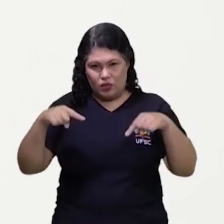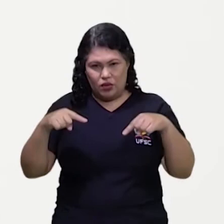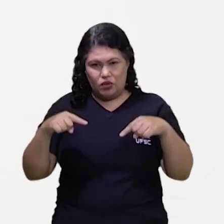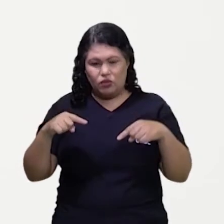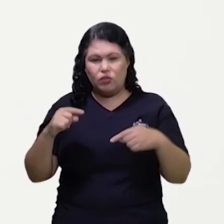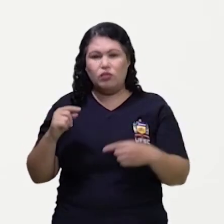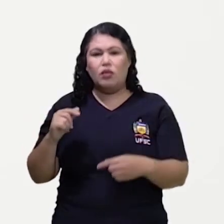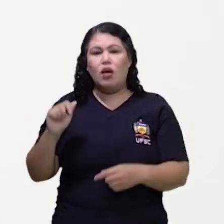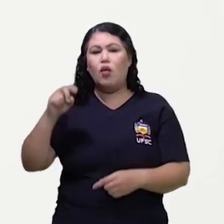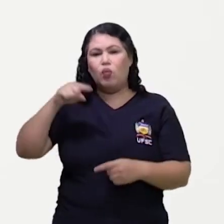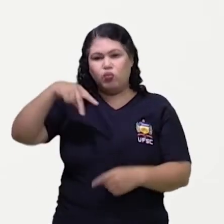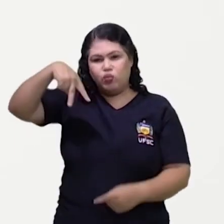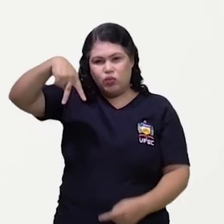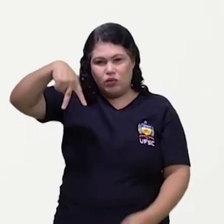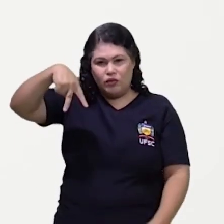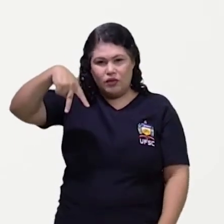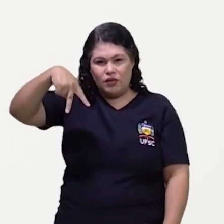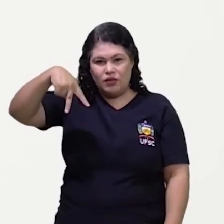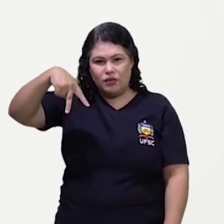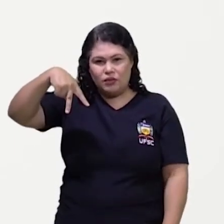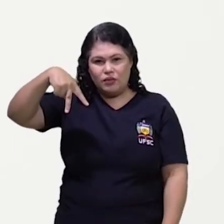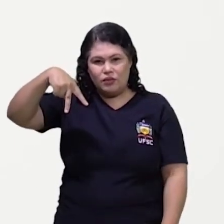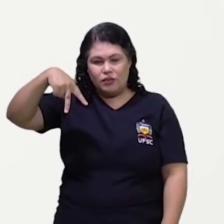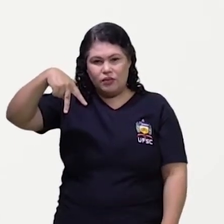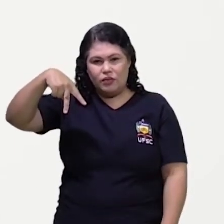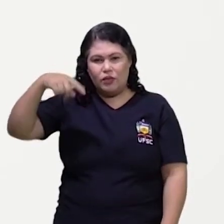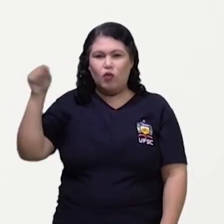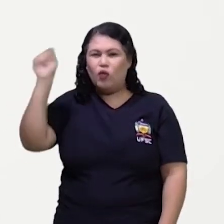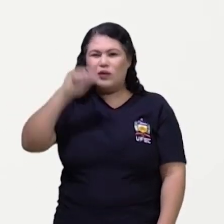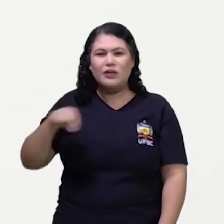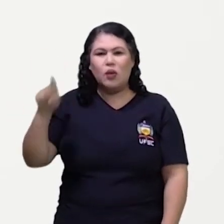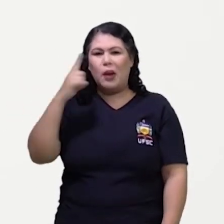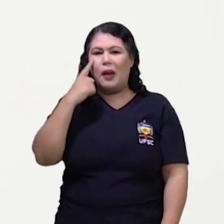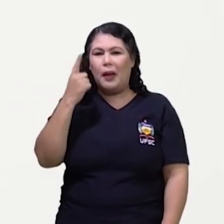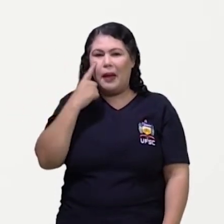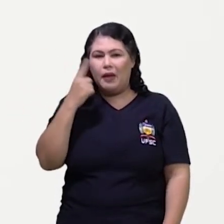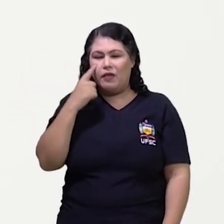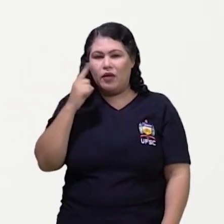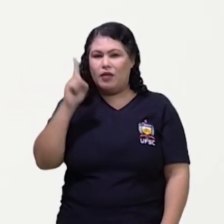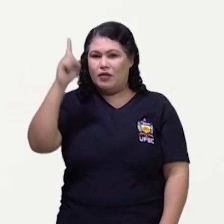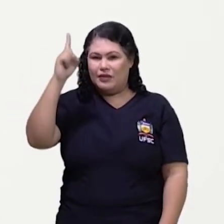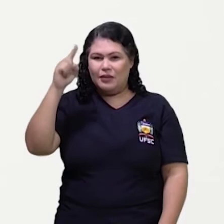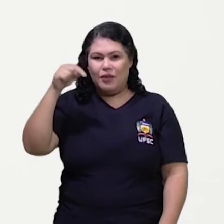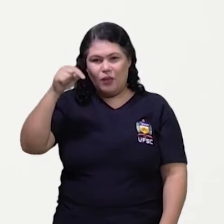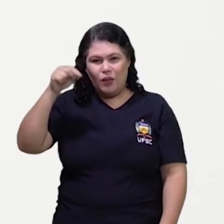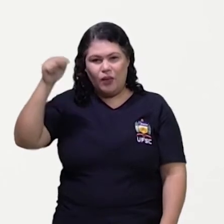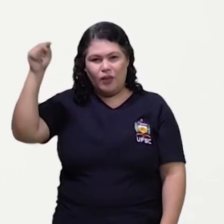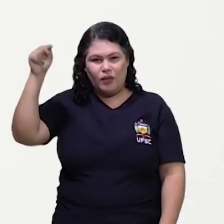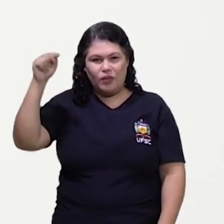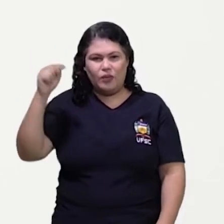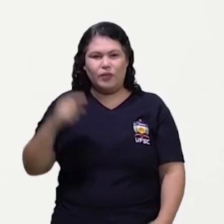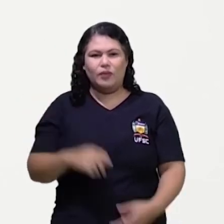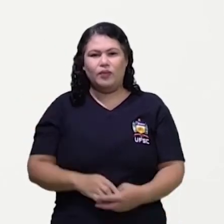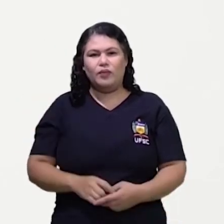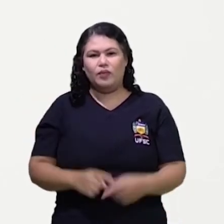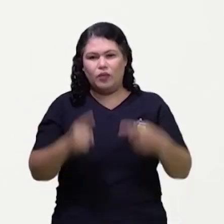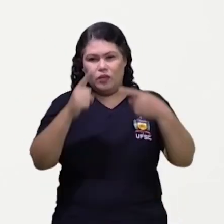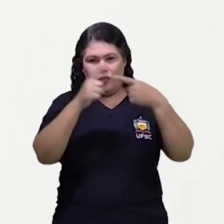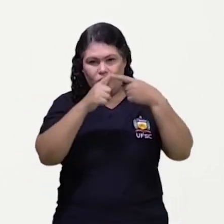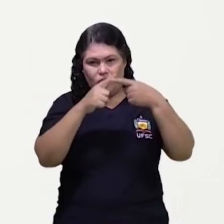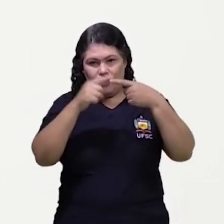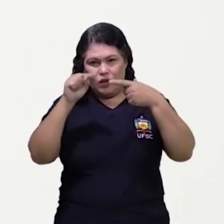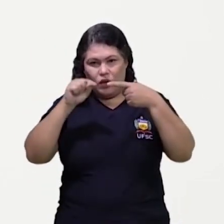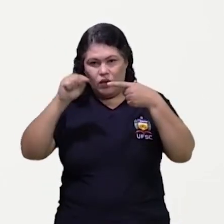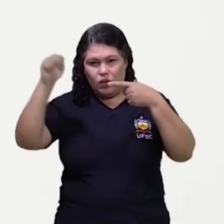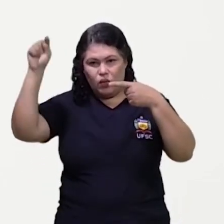acento circunflexo. Vou circular aqui e vou marcar também o agudo para ninguém esquecer. A nossa aula de hoje vai ser